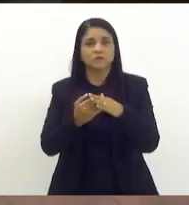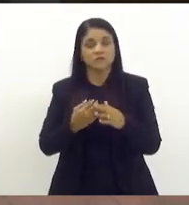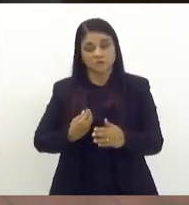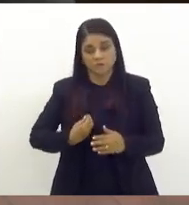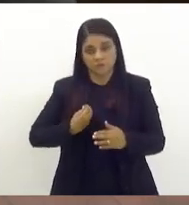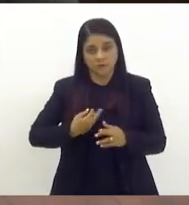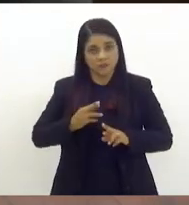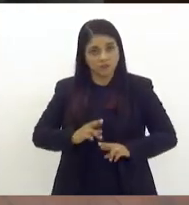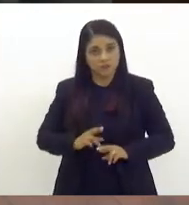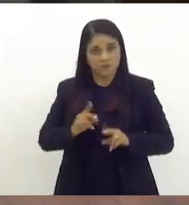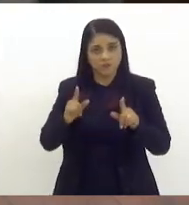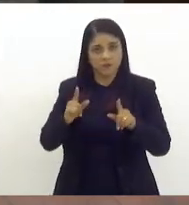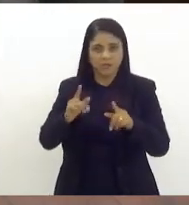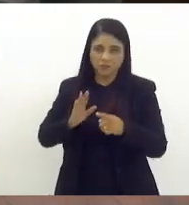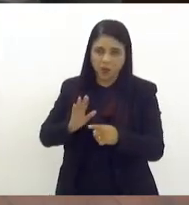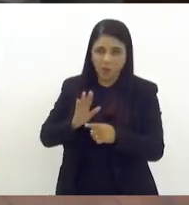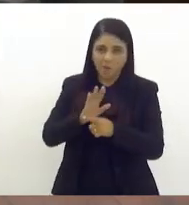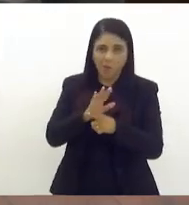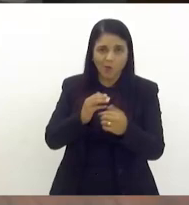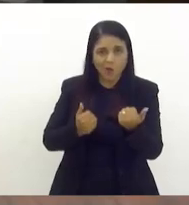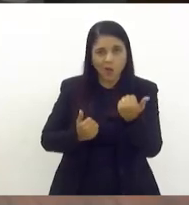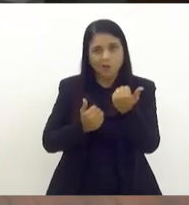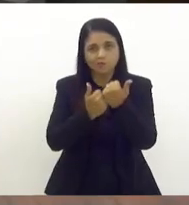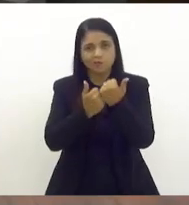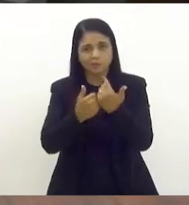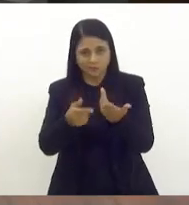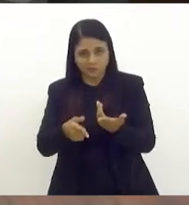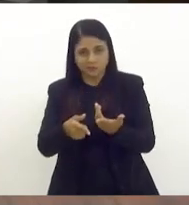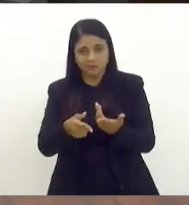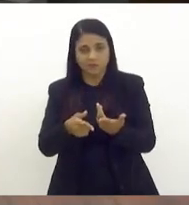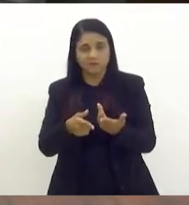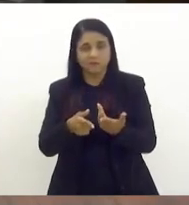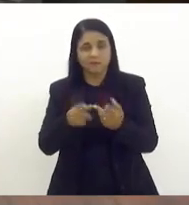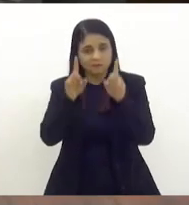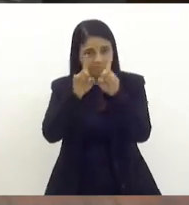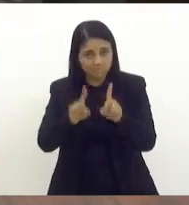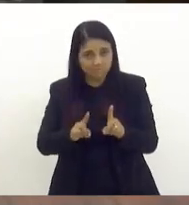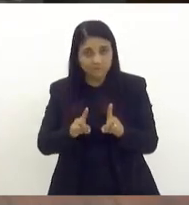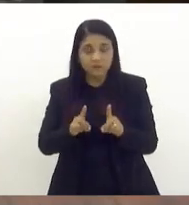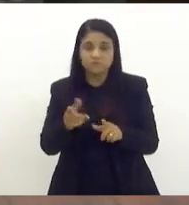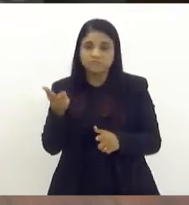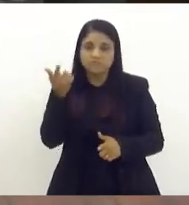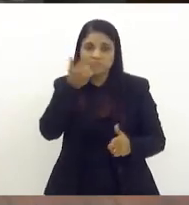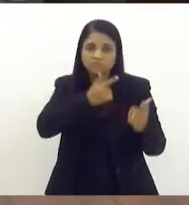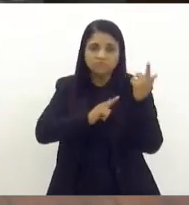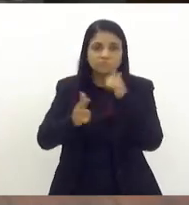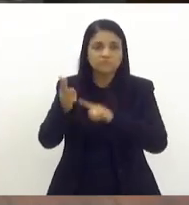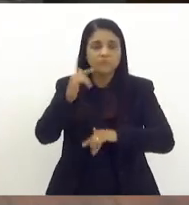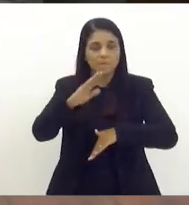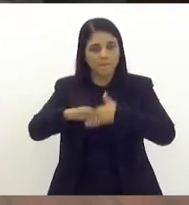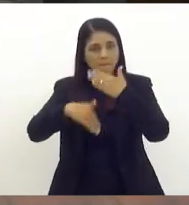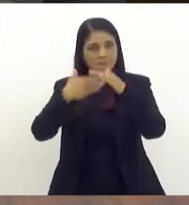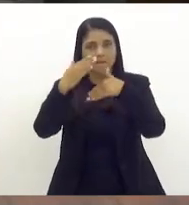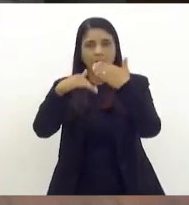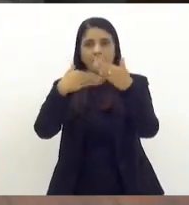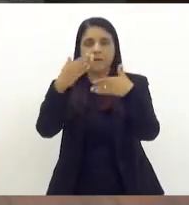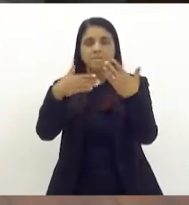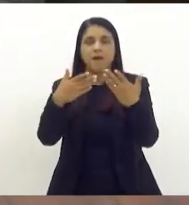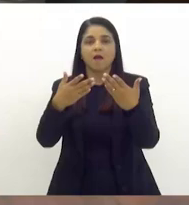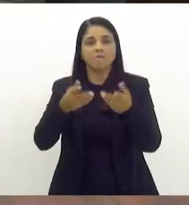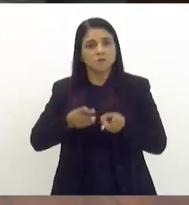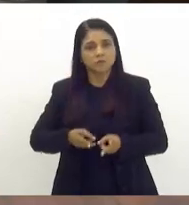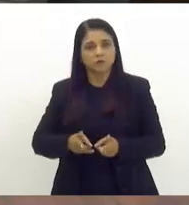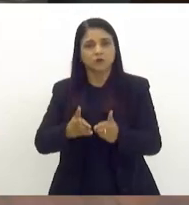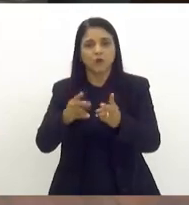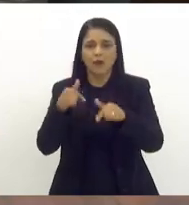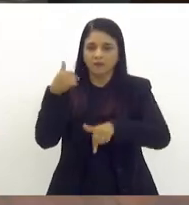daqueles que mais precisam Tem de se recuperar de ter um fôlego para continuar